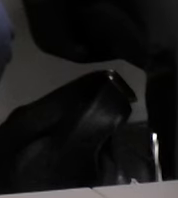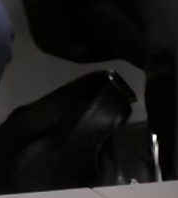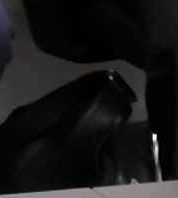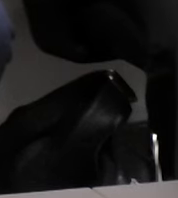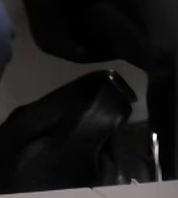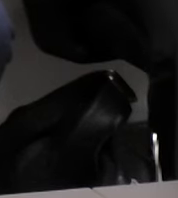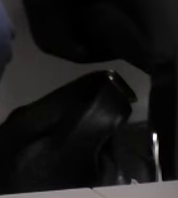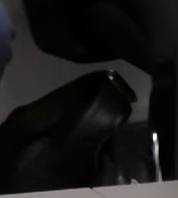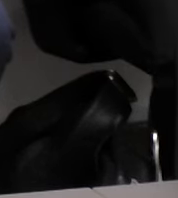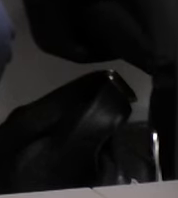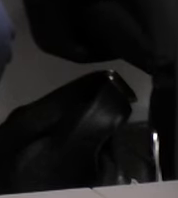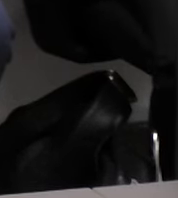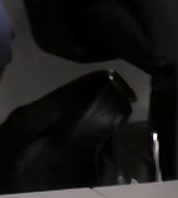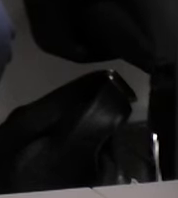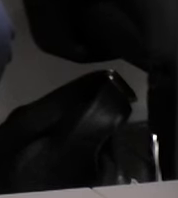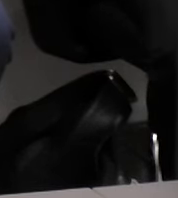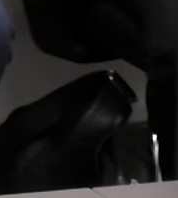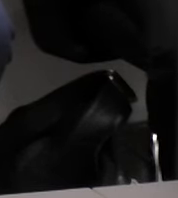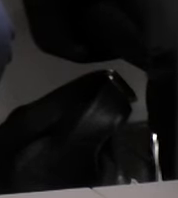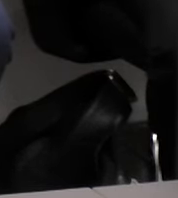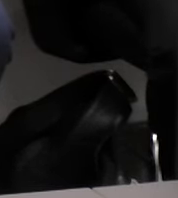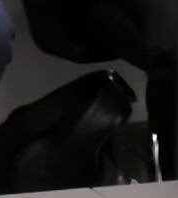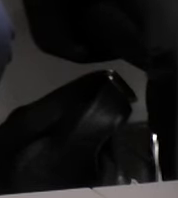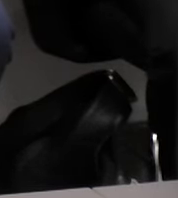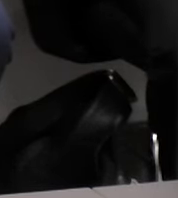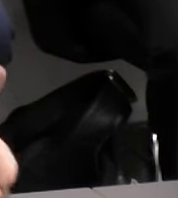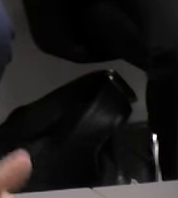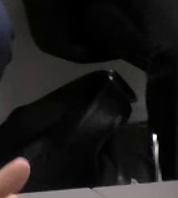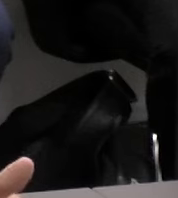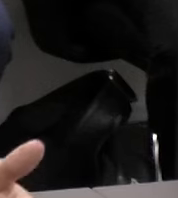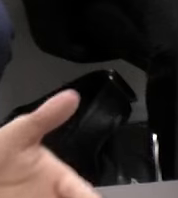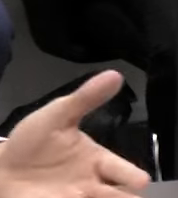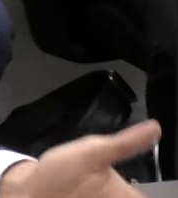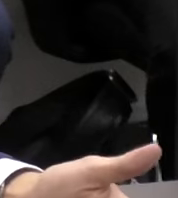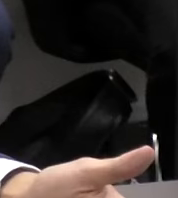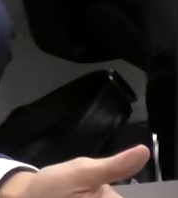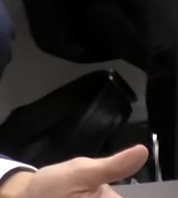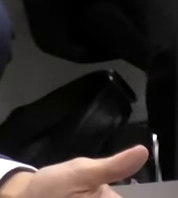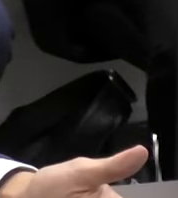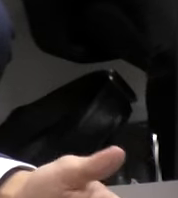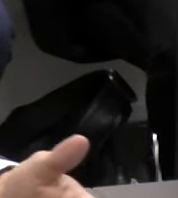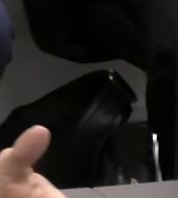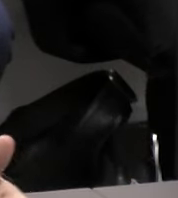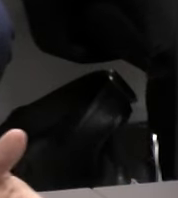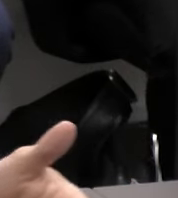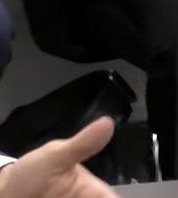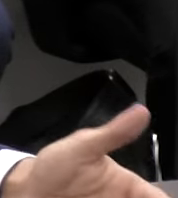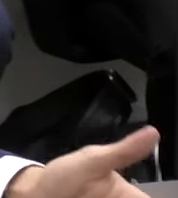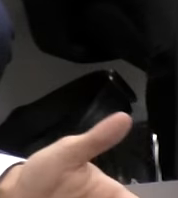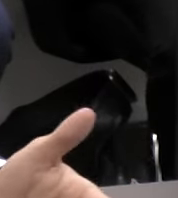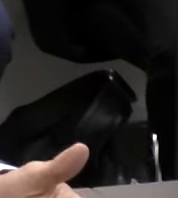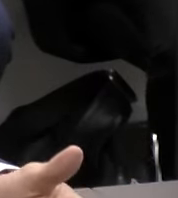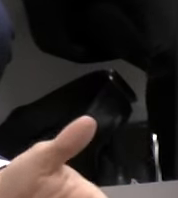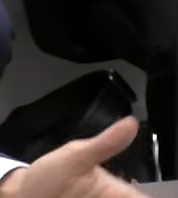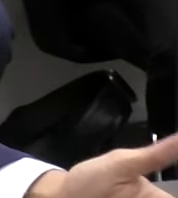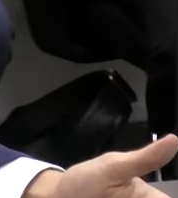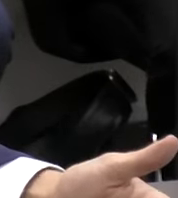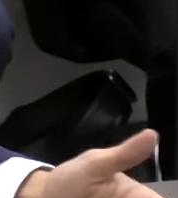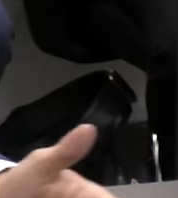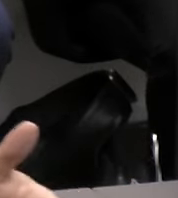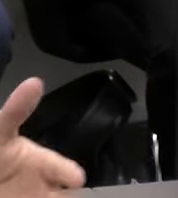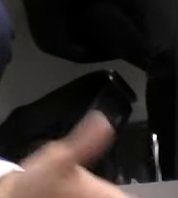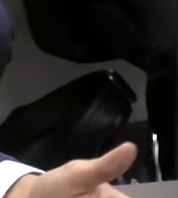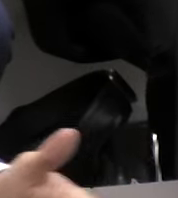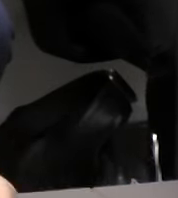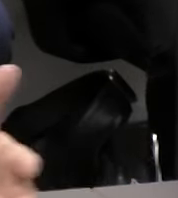sistema que tem que receber uma atenção especial de todos nós como tá sendo aqui eu acho que a gente tem que ter o dever de honestidade de falar isso